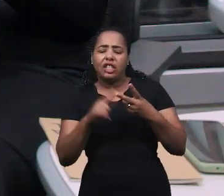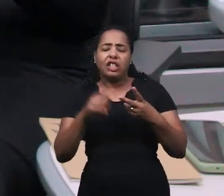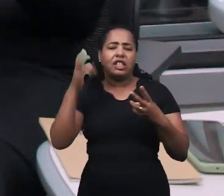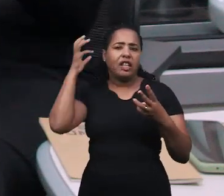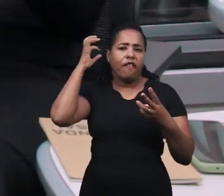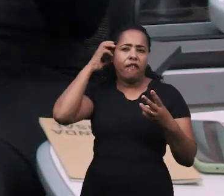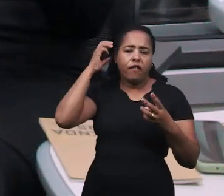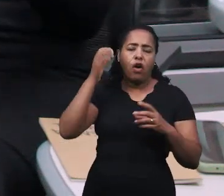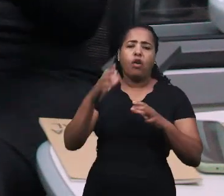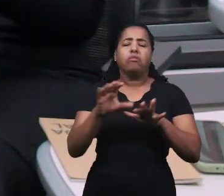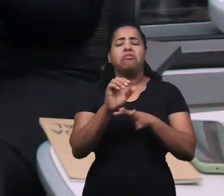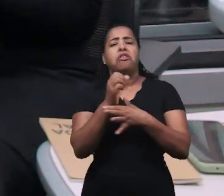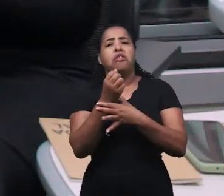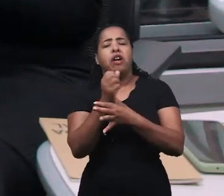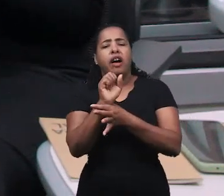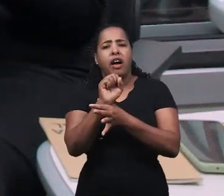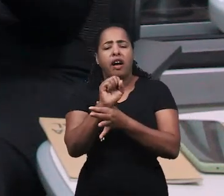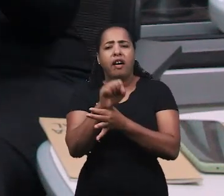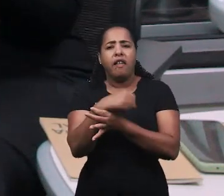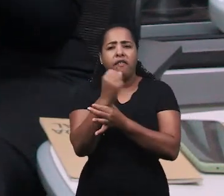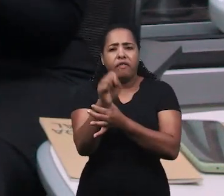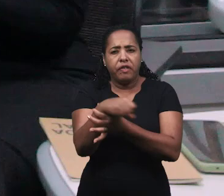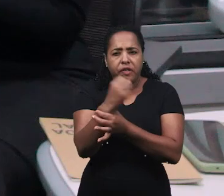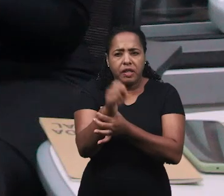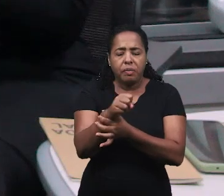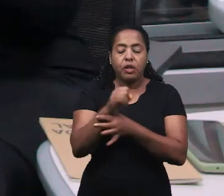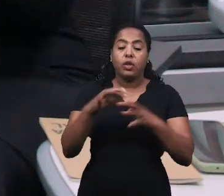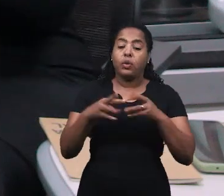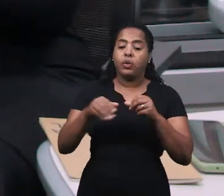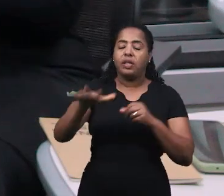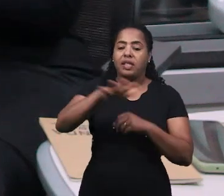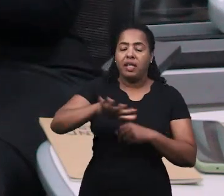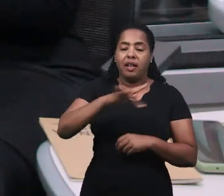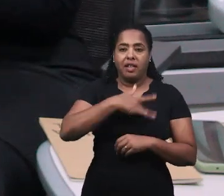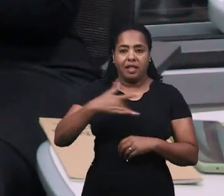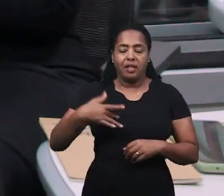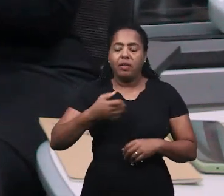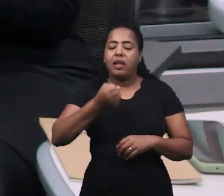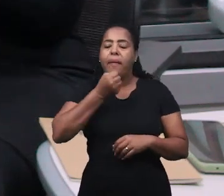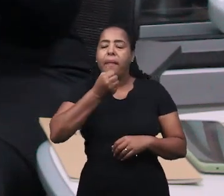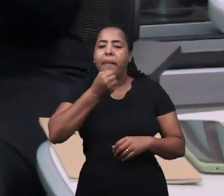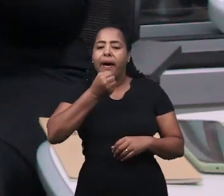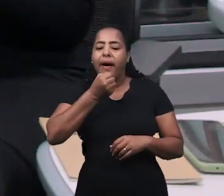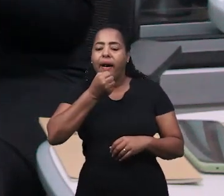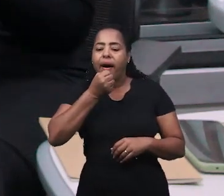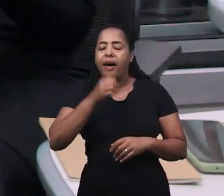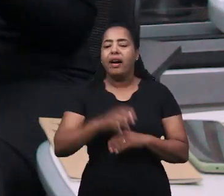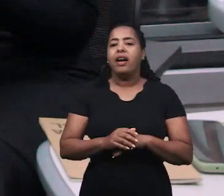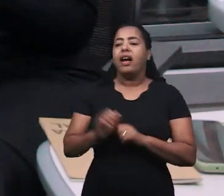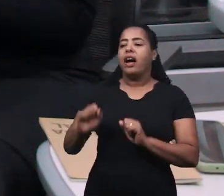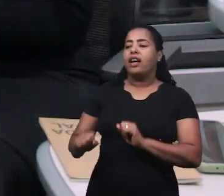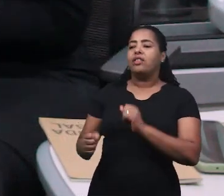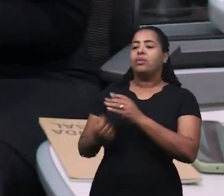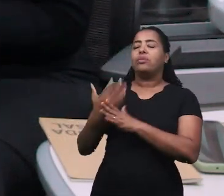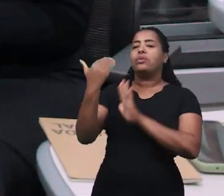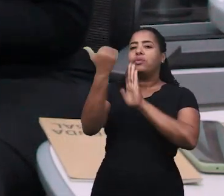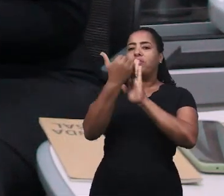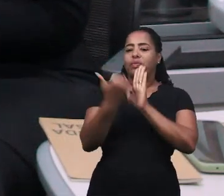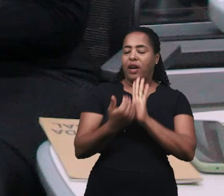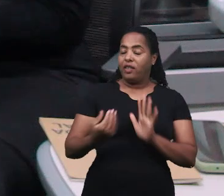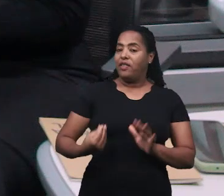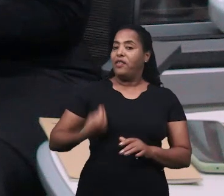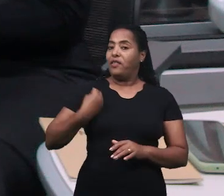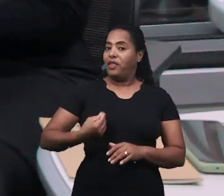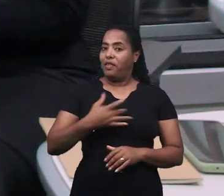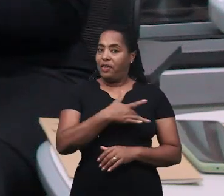fisioterapeutas, todo tipo de profissional da área da saúde, ele é entrevistado. E essa entrevista aparece no quadro Viver